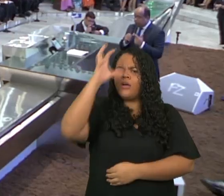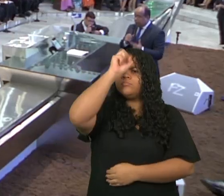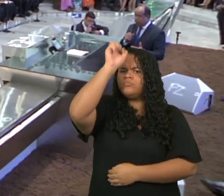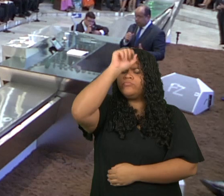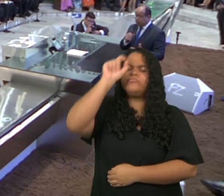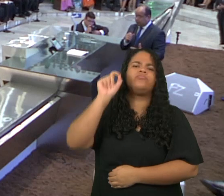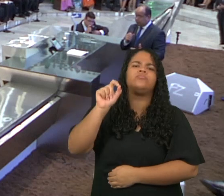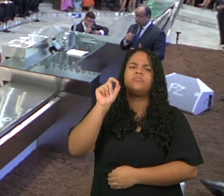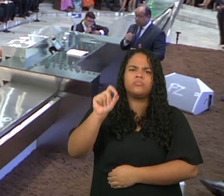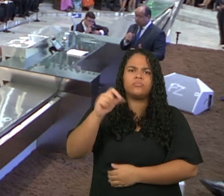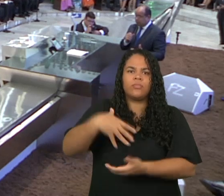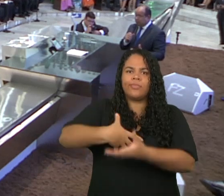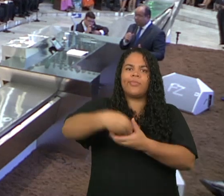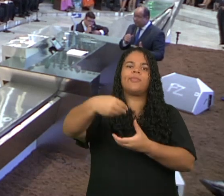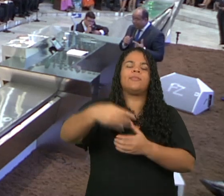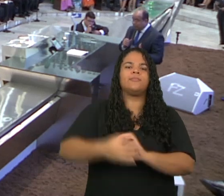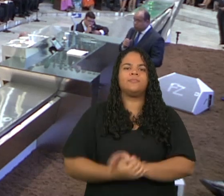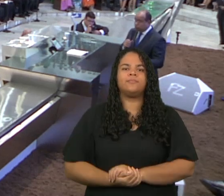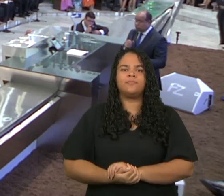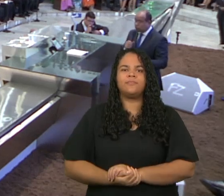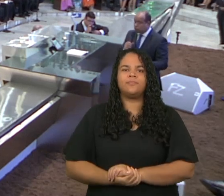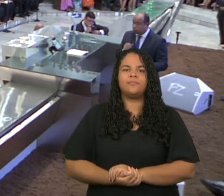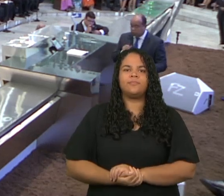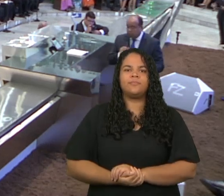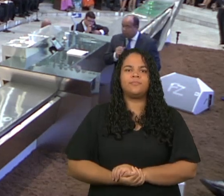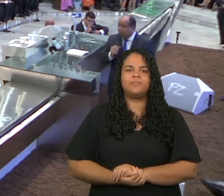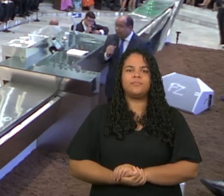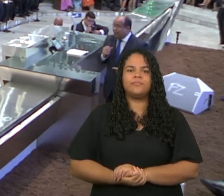que faz Deus